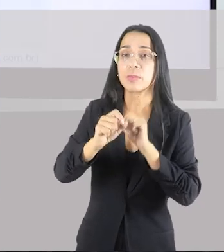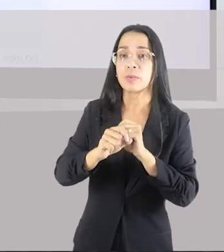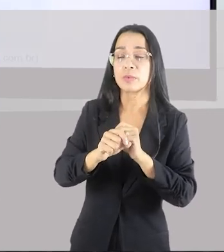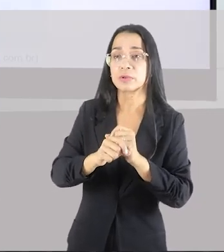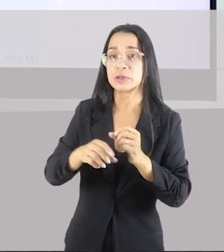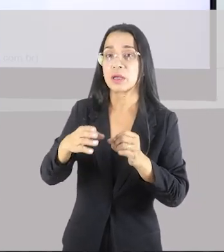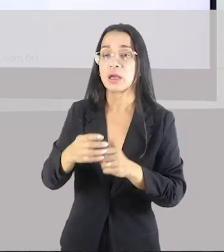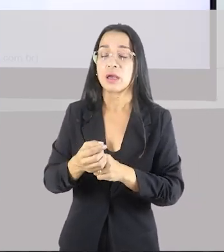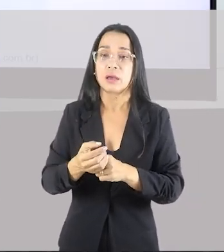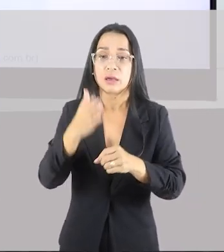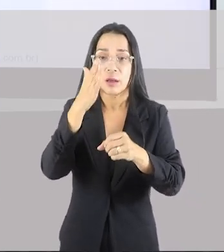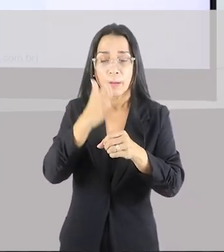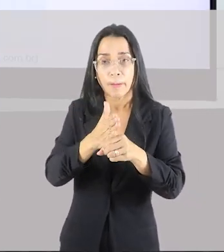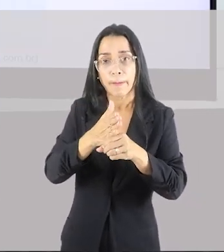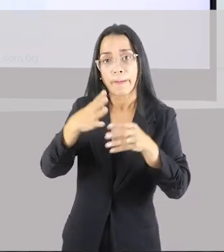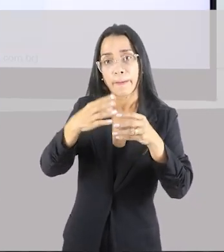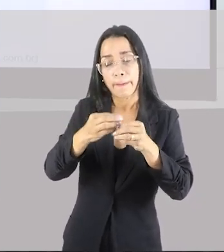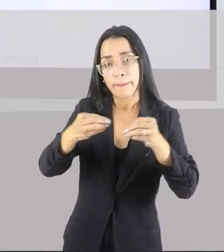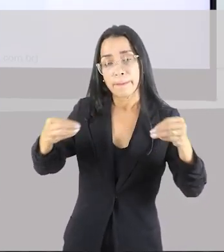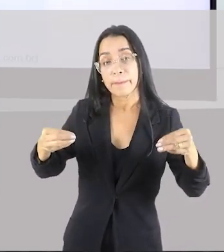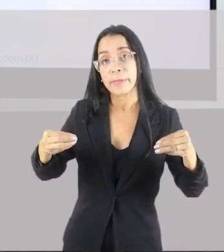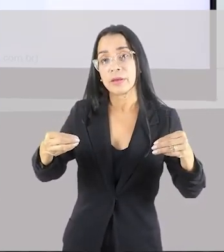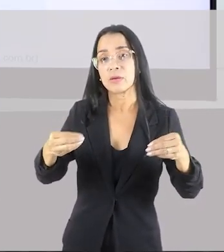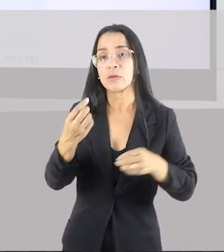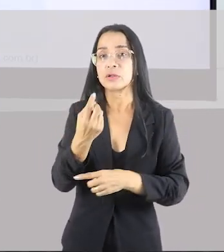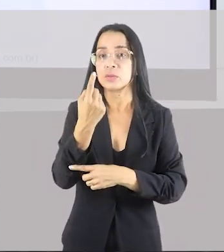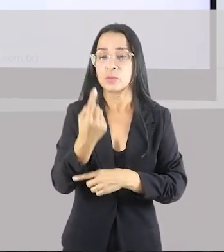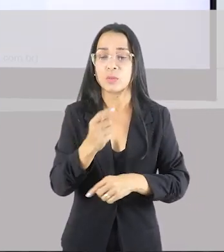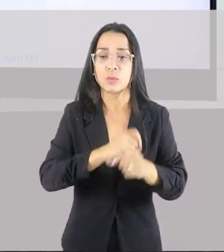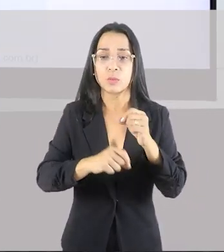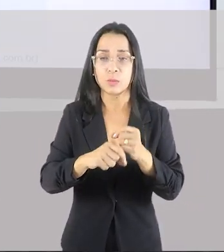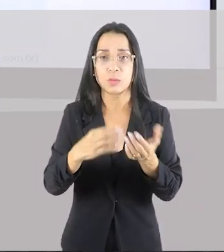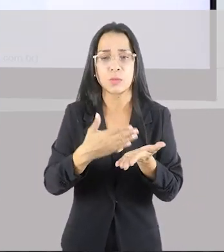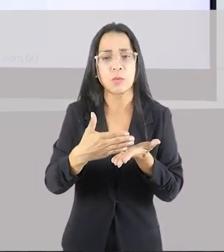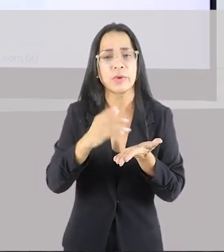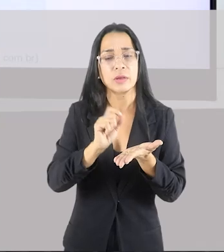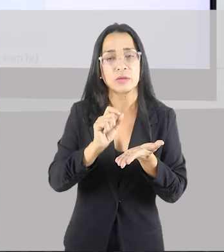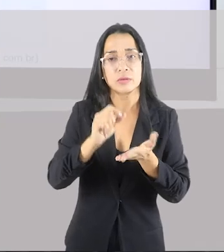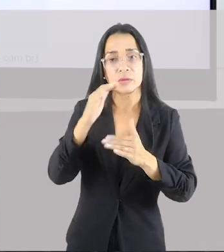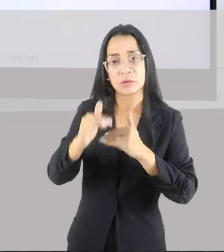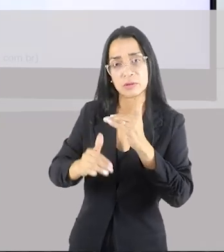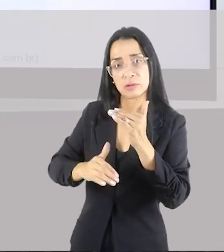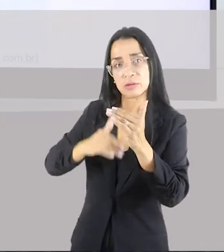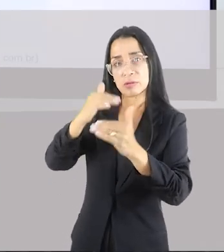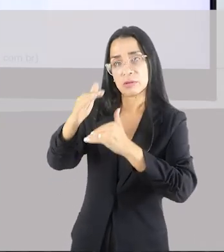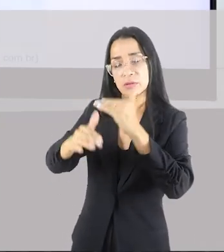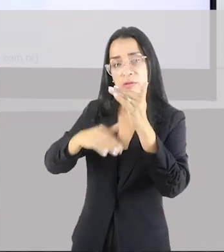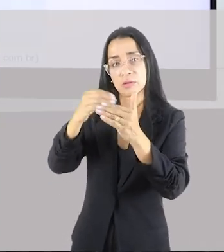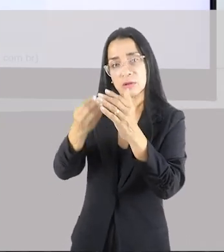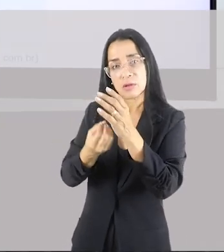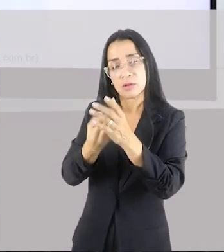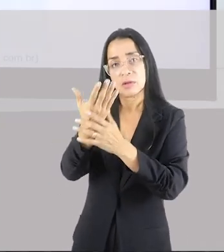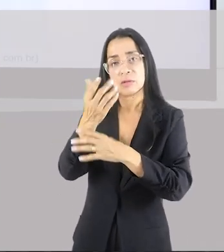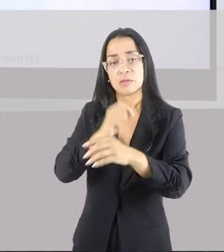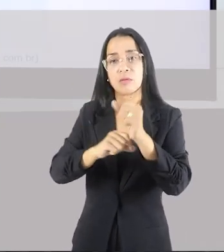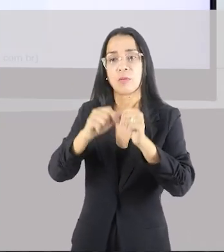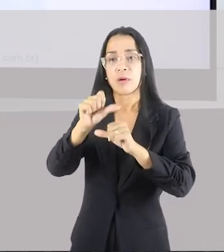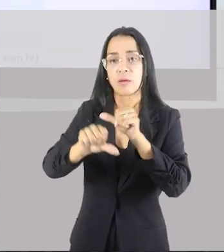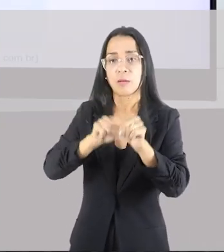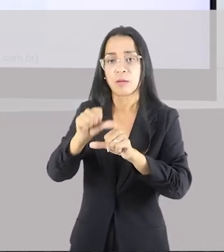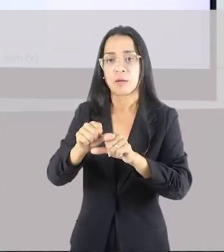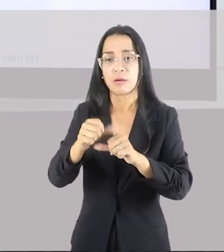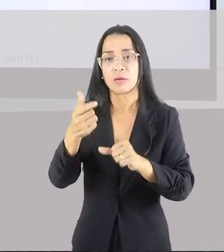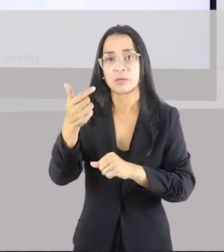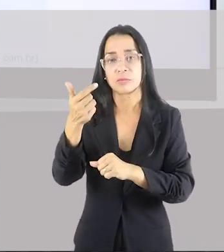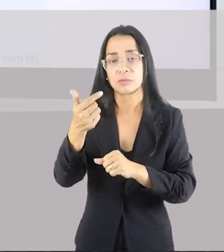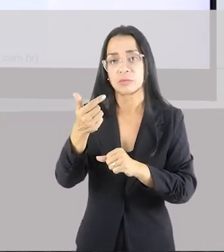meiose 1. A partir do momento que ele passa pela meiose 1, ele vai, né, se transformar aí num ovócito secundário.